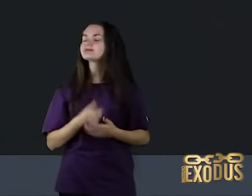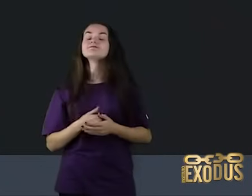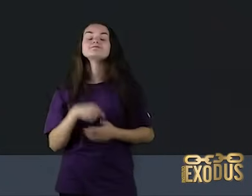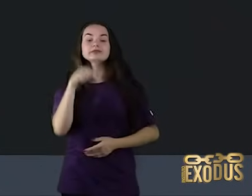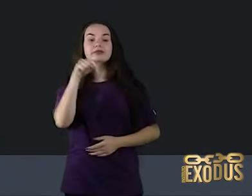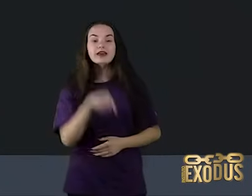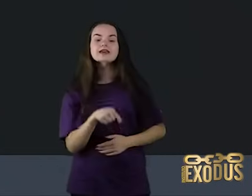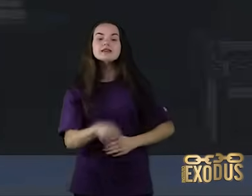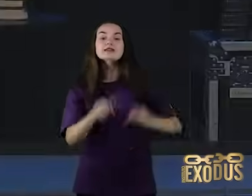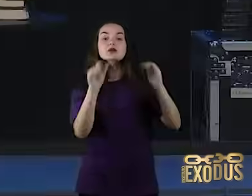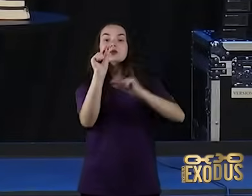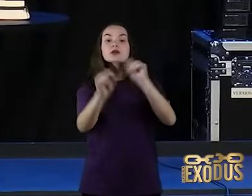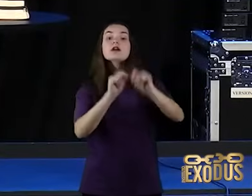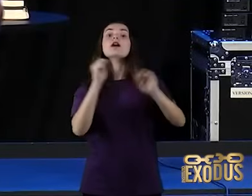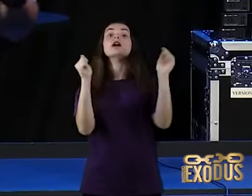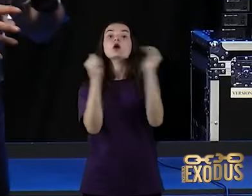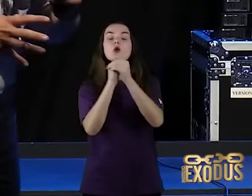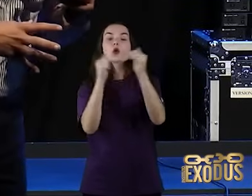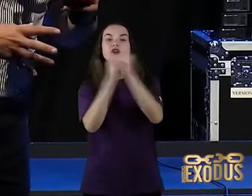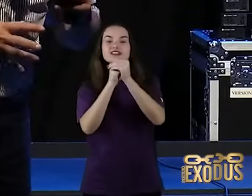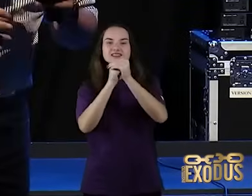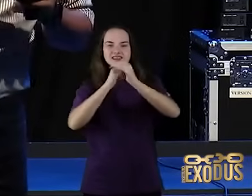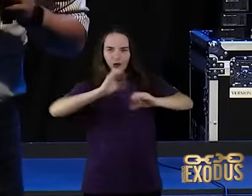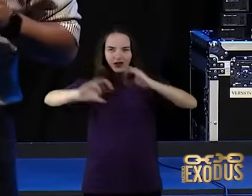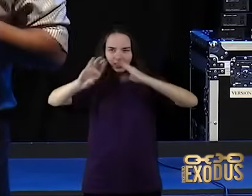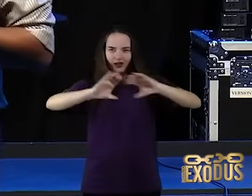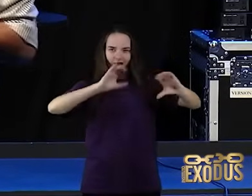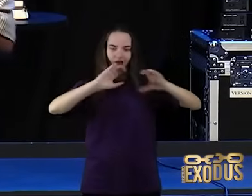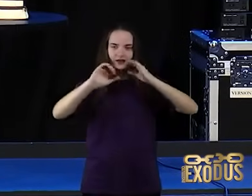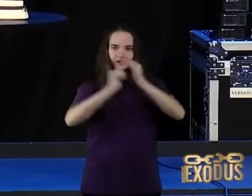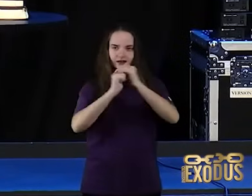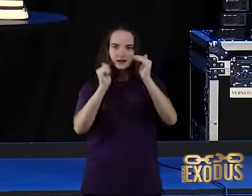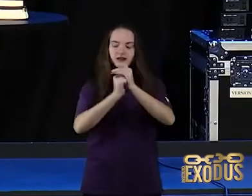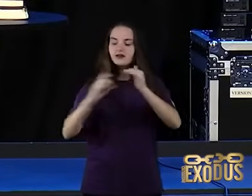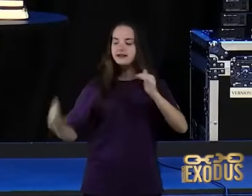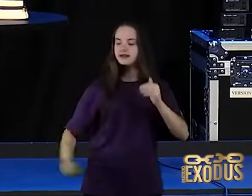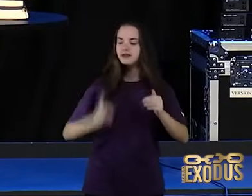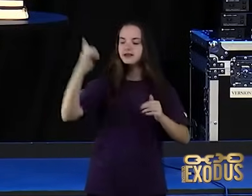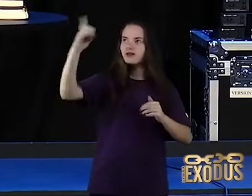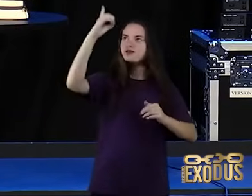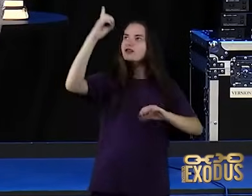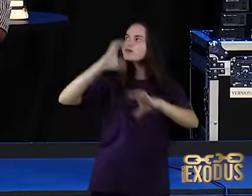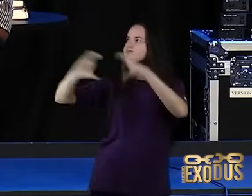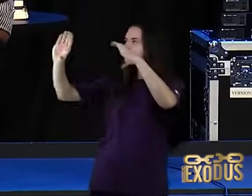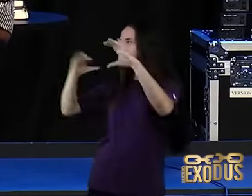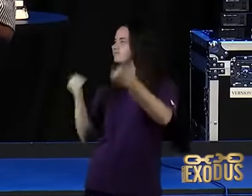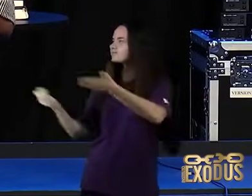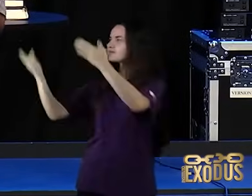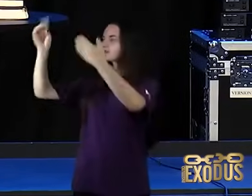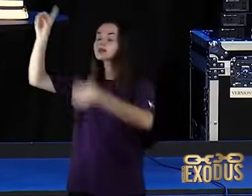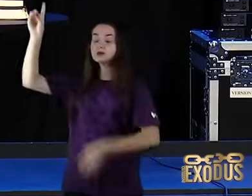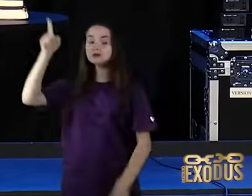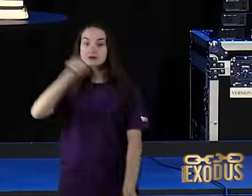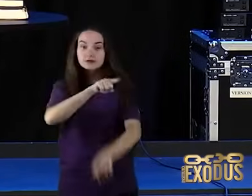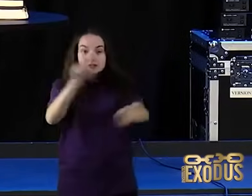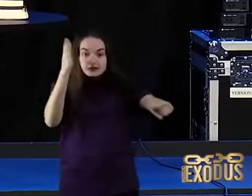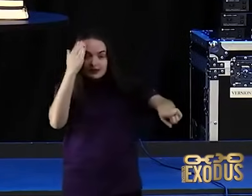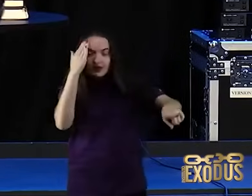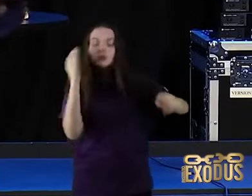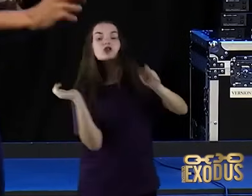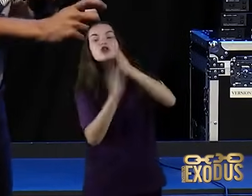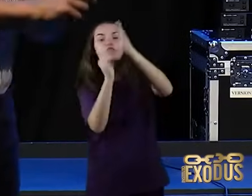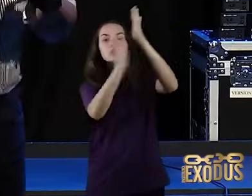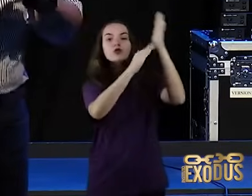oração em forma de canção que Davi entrega para Deus você sabe que o louvor é a